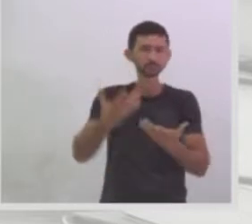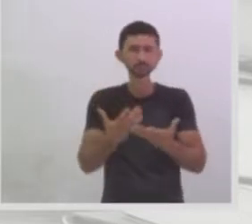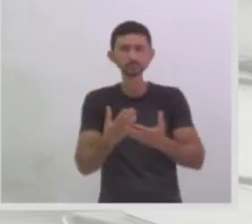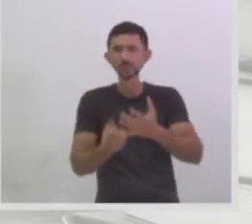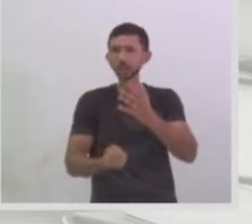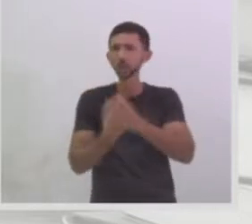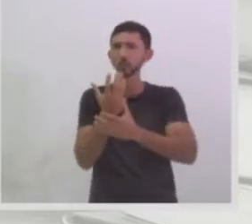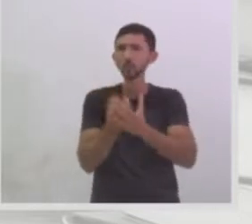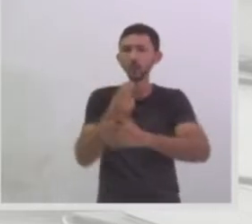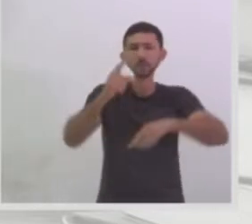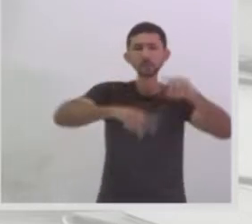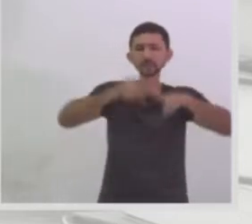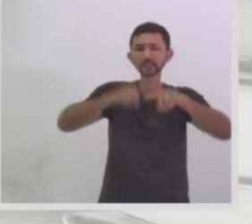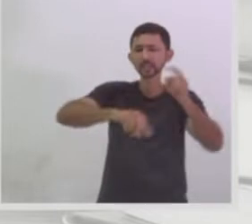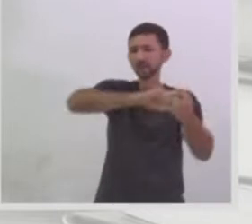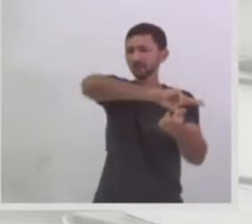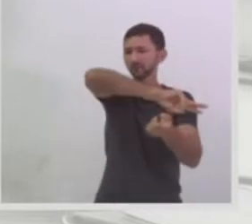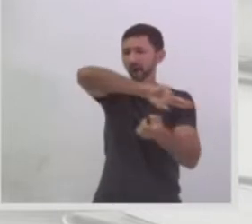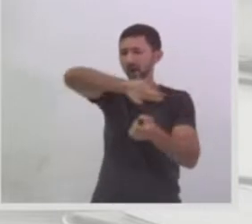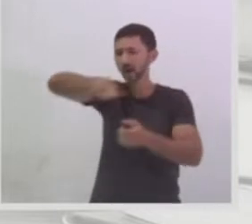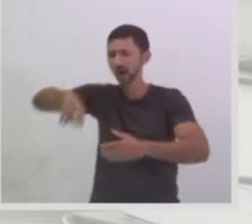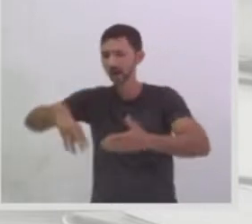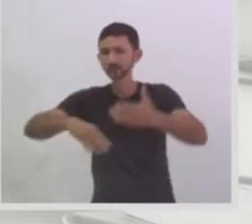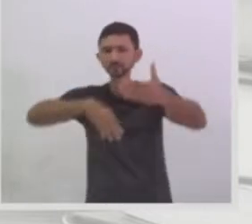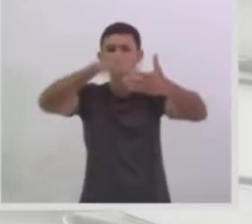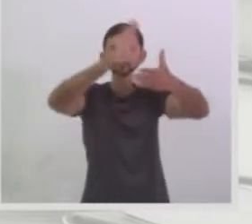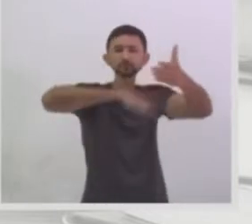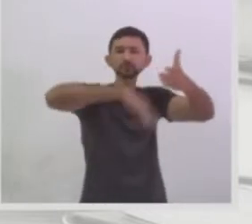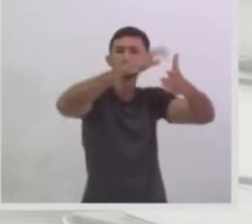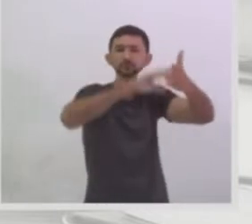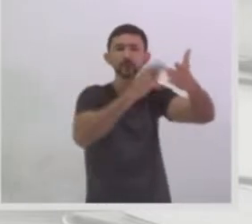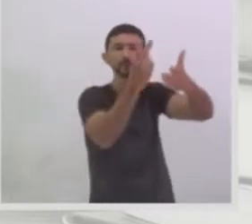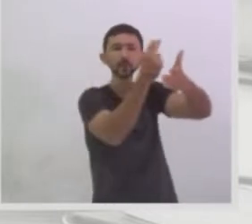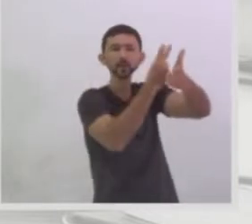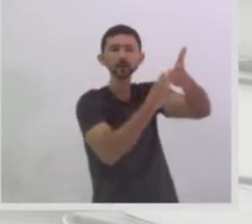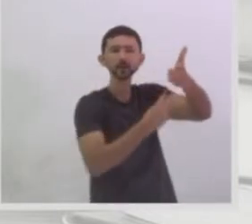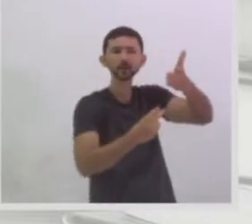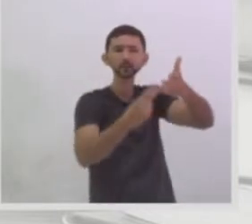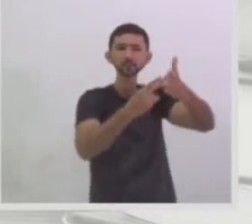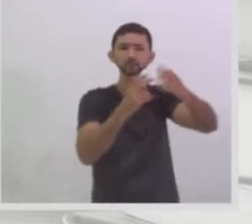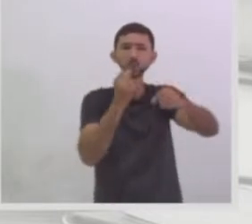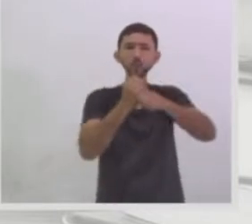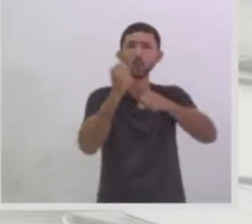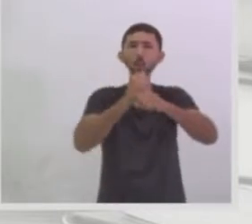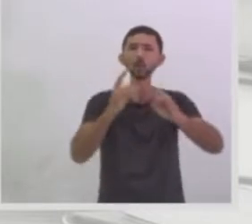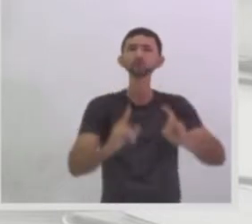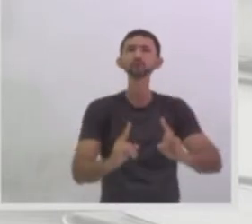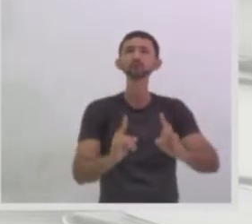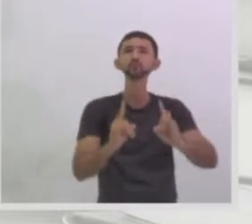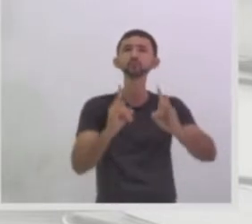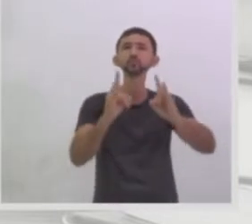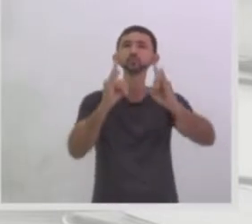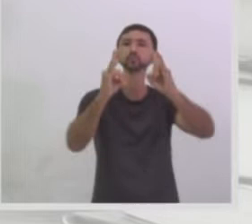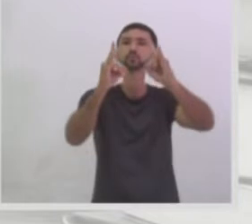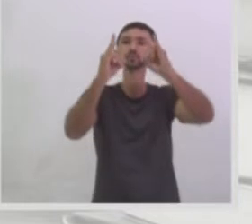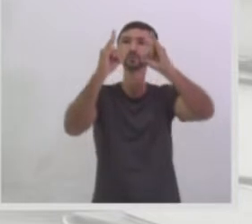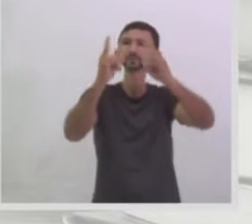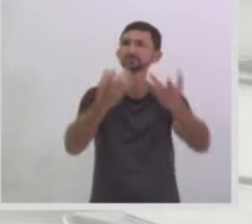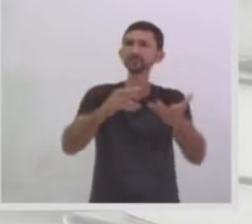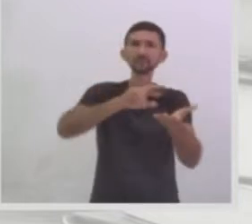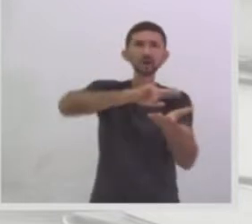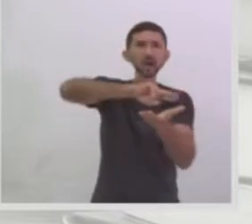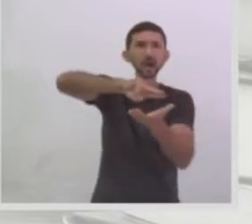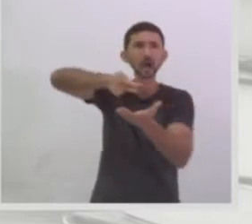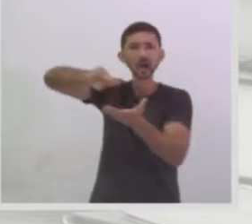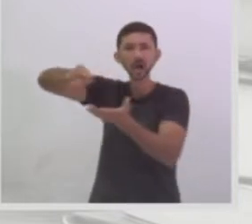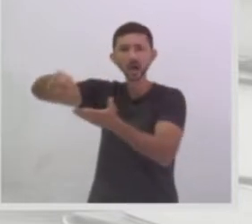vários tipos de objetos, pintam telas, constroem edifícios e fazem muitas outras coisas que podem